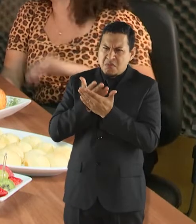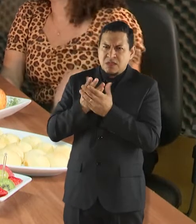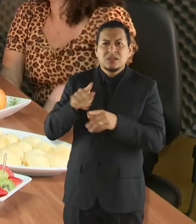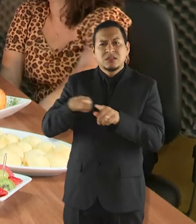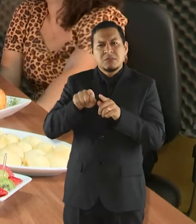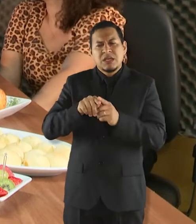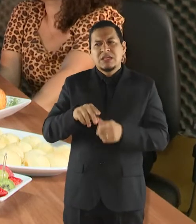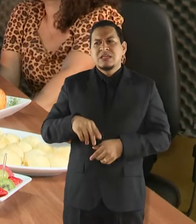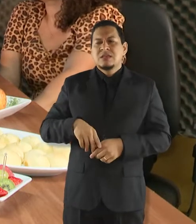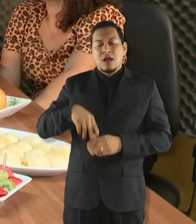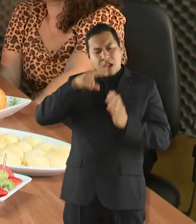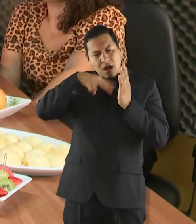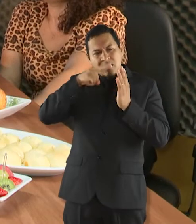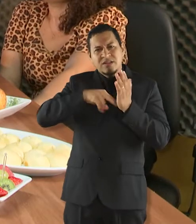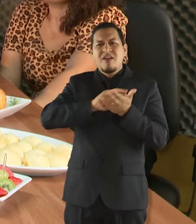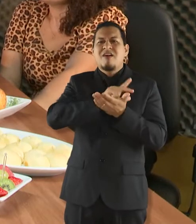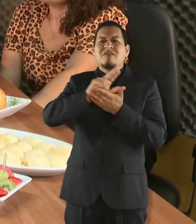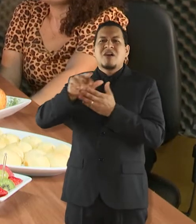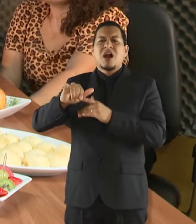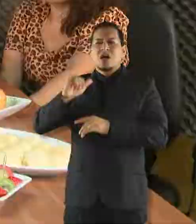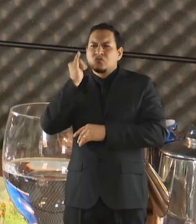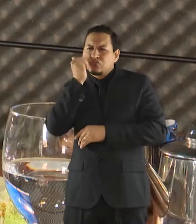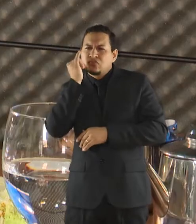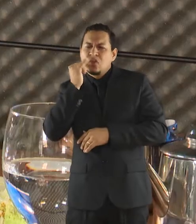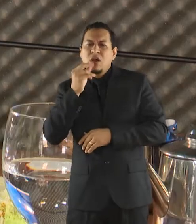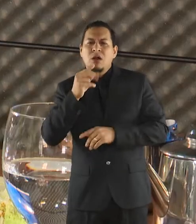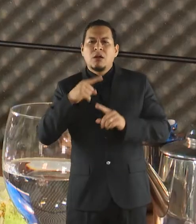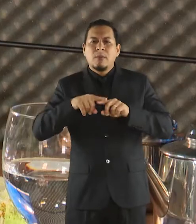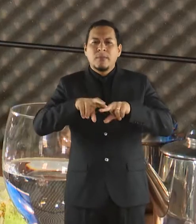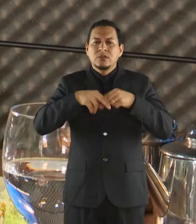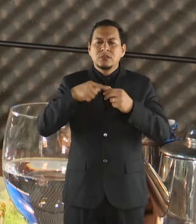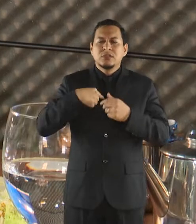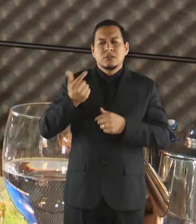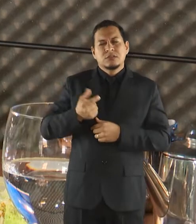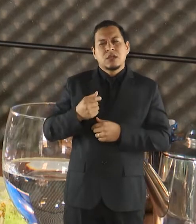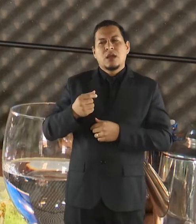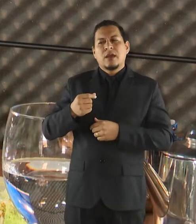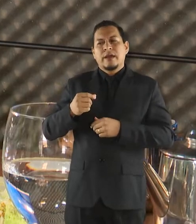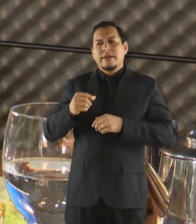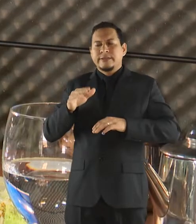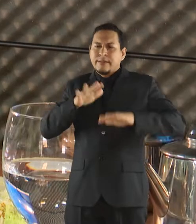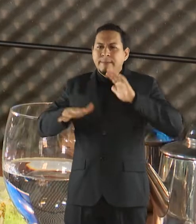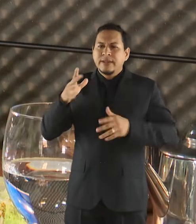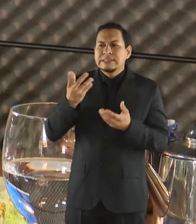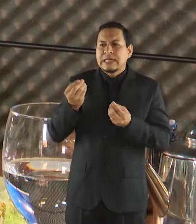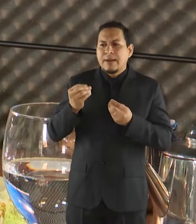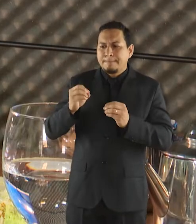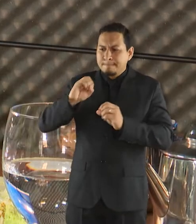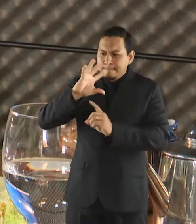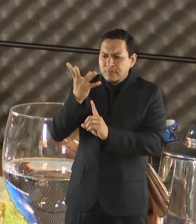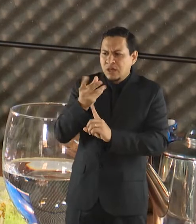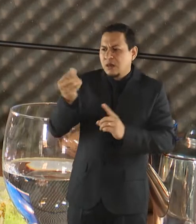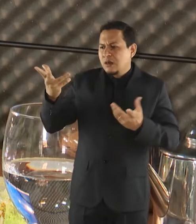muita ficção, então assim, muito da criatividade, muito